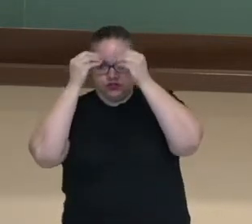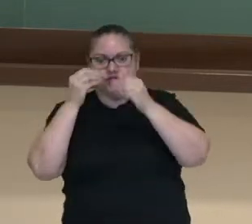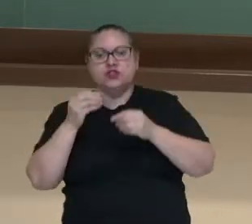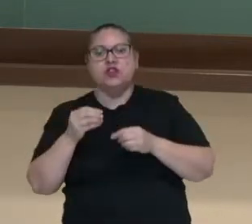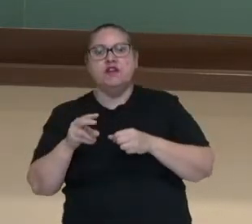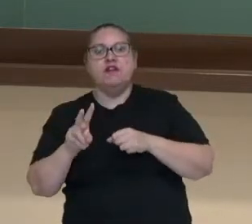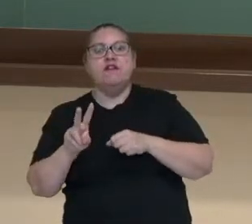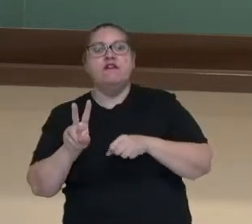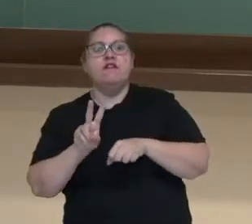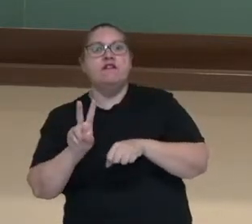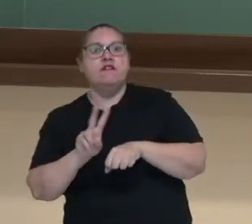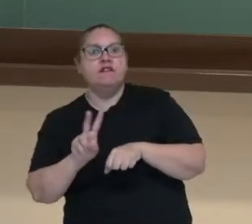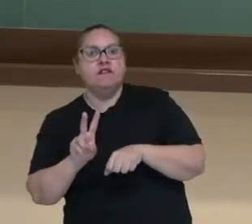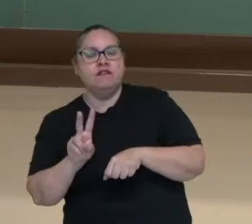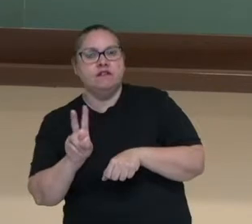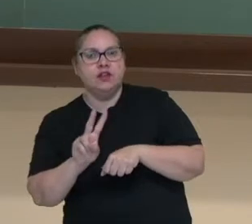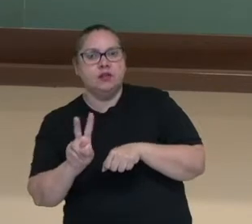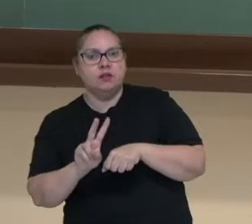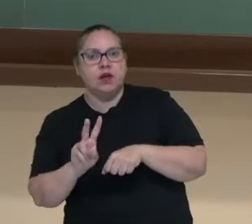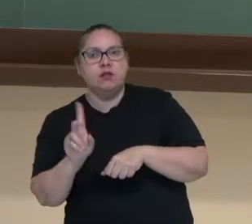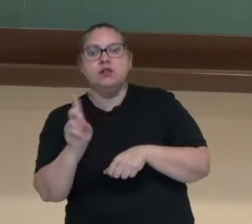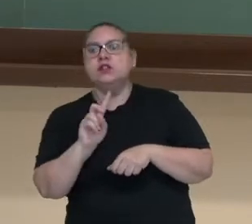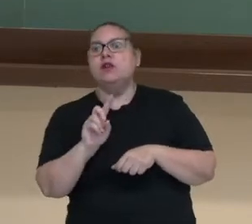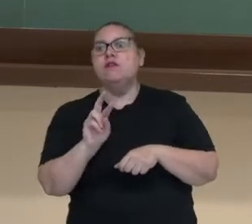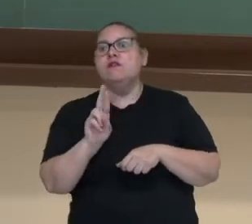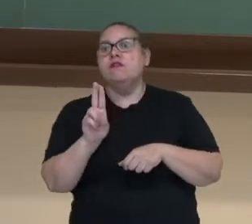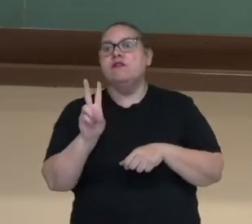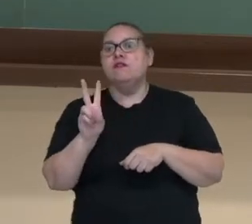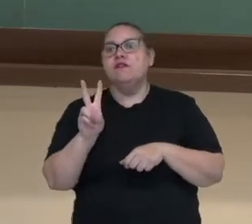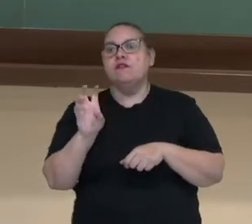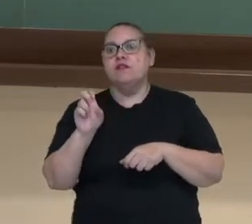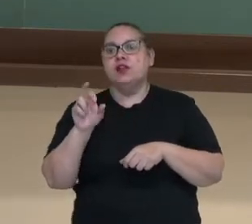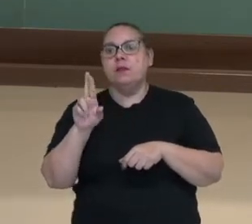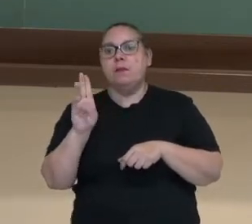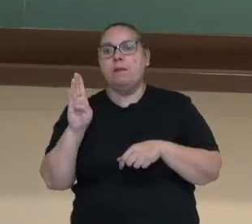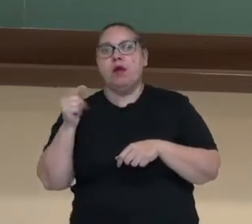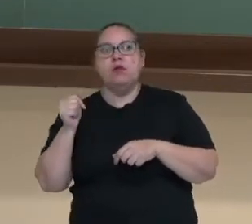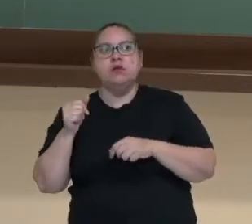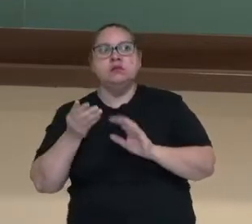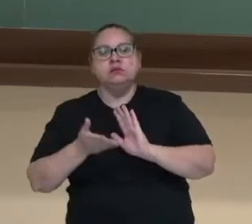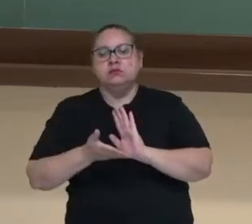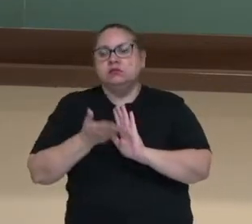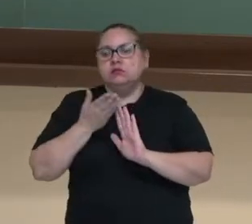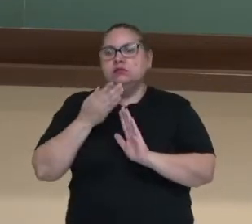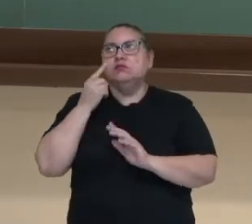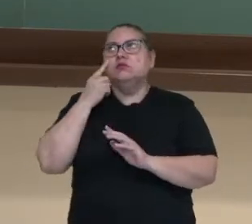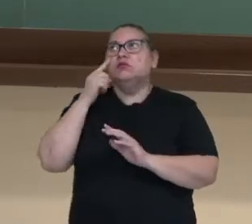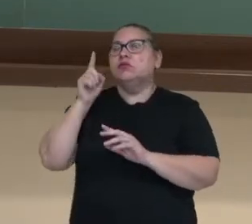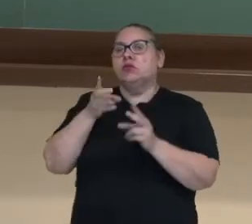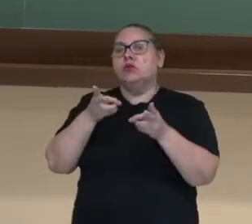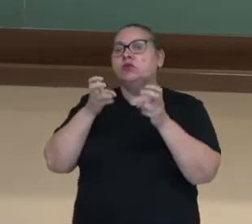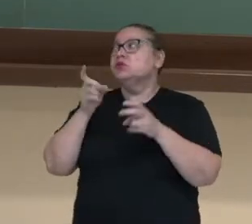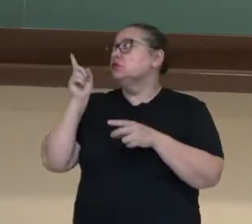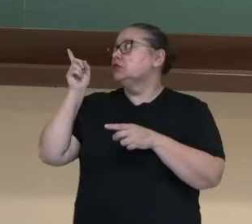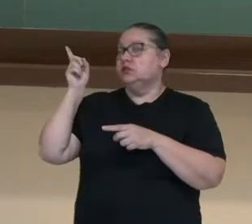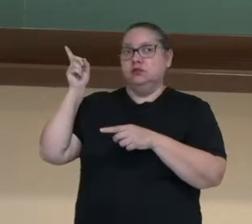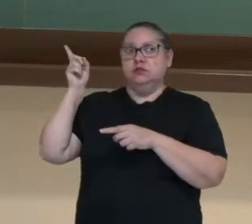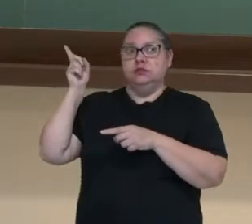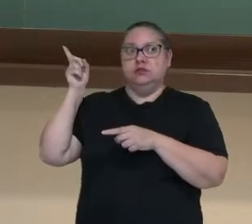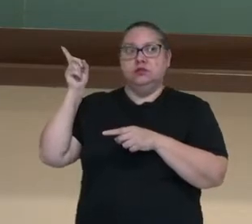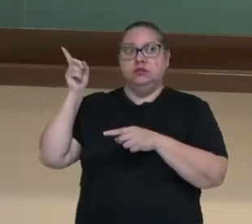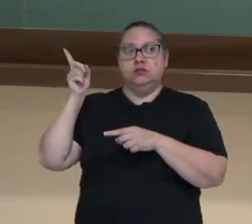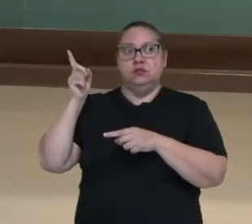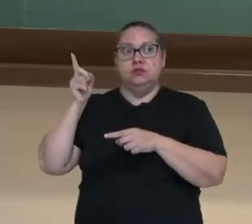verbal. Então, ao analisar uma tira, nós começamos do primeiro plano para cima. Observe que